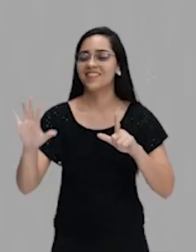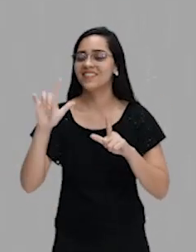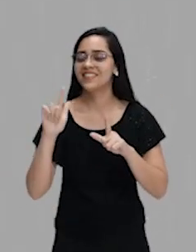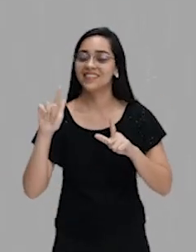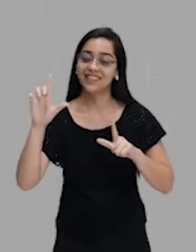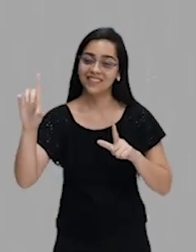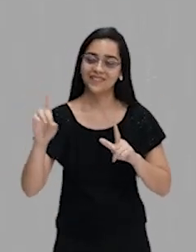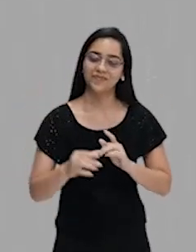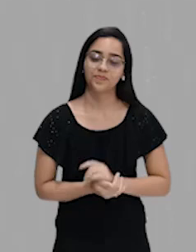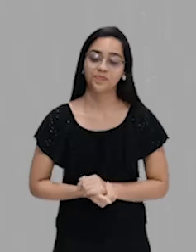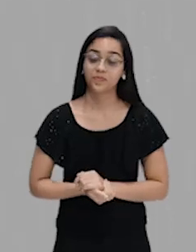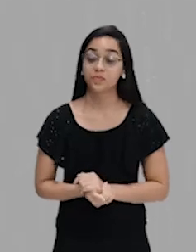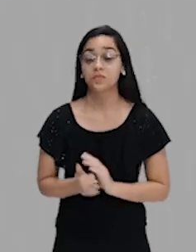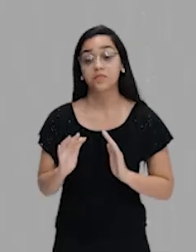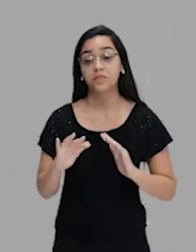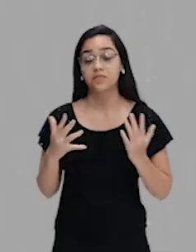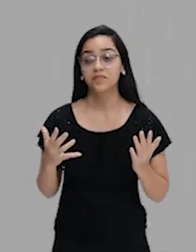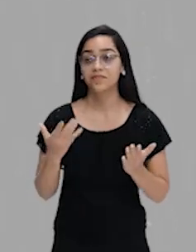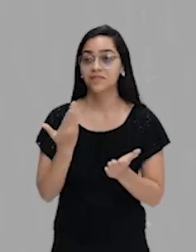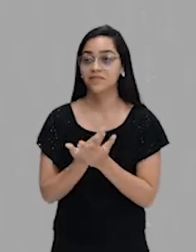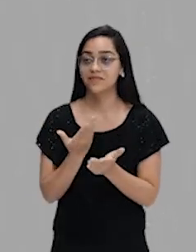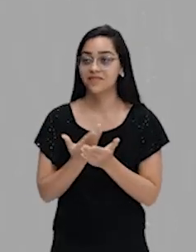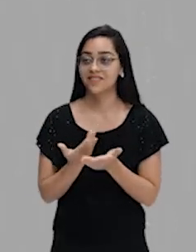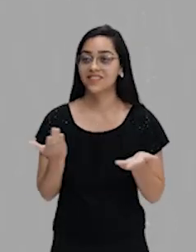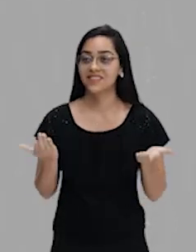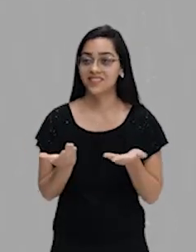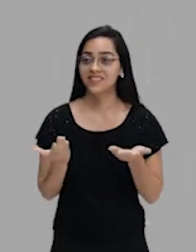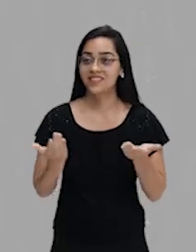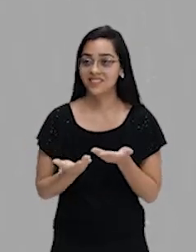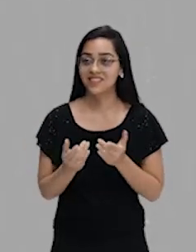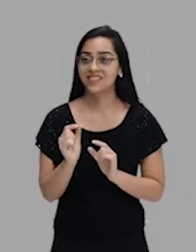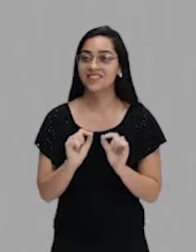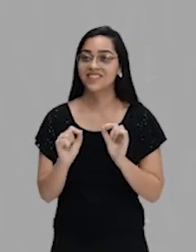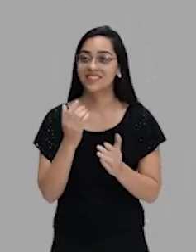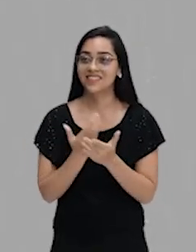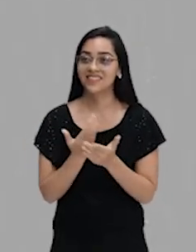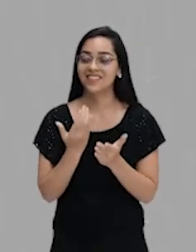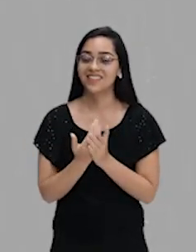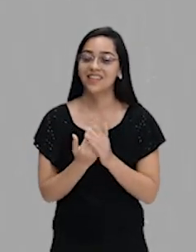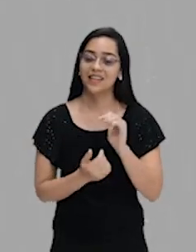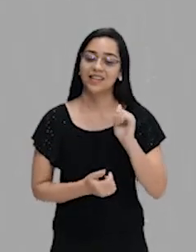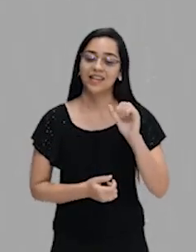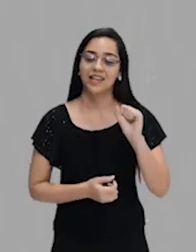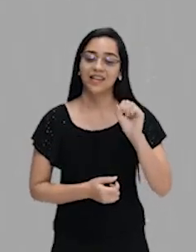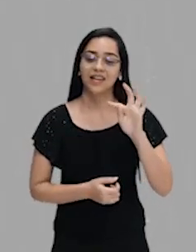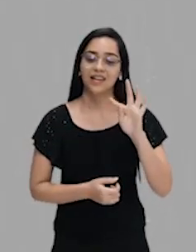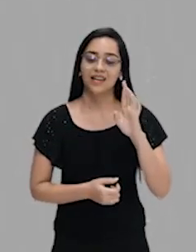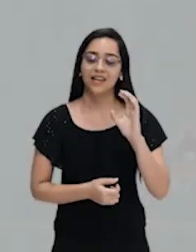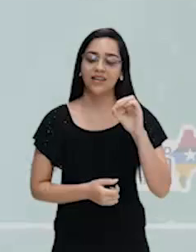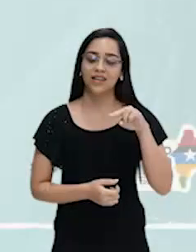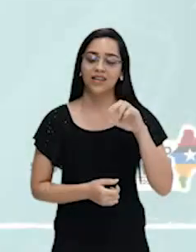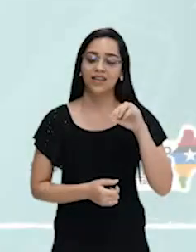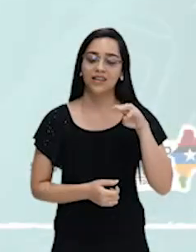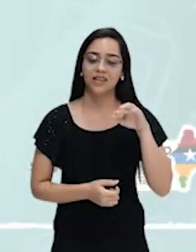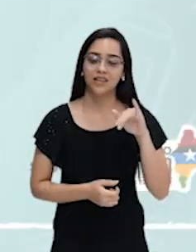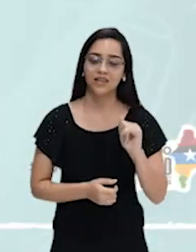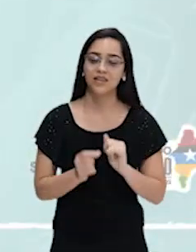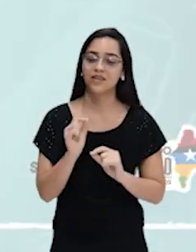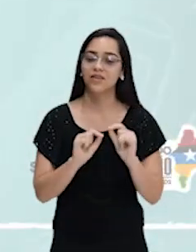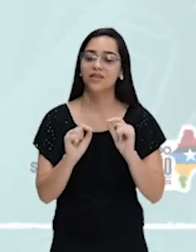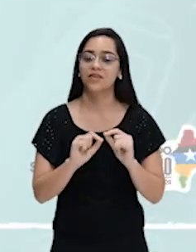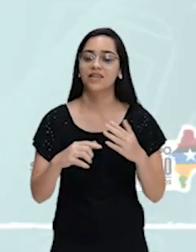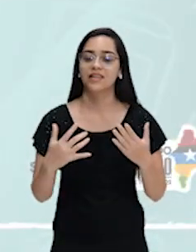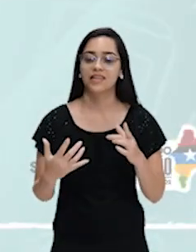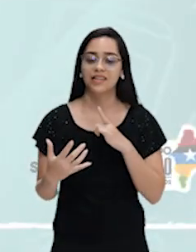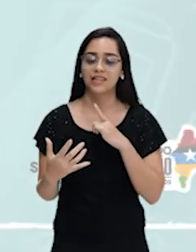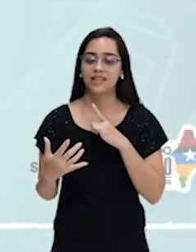Dias. Bom, a aula de hoje é uma aula sobre astronomia. Vamos continuar falando sobre astronomia, né? Nós vamos falar sobre